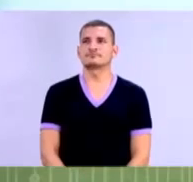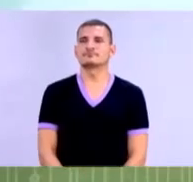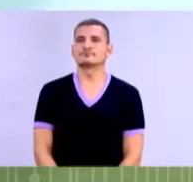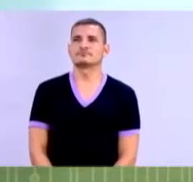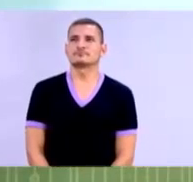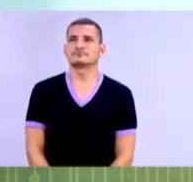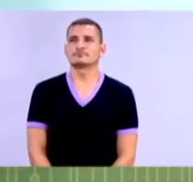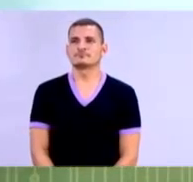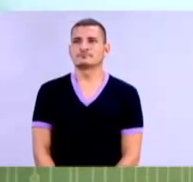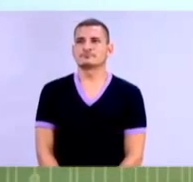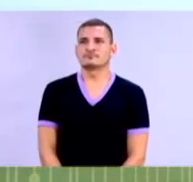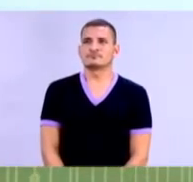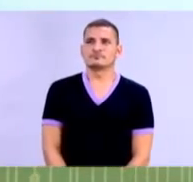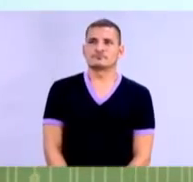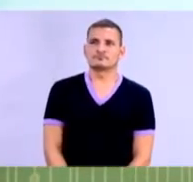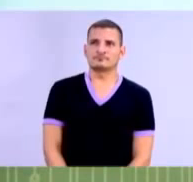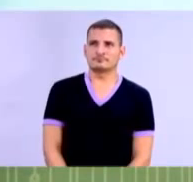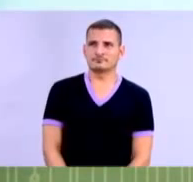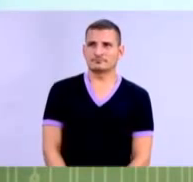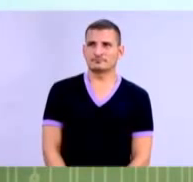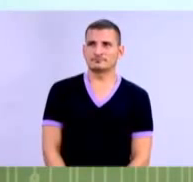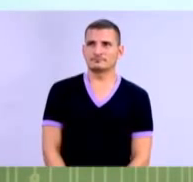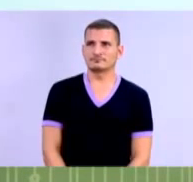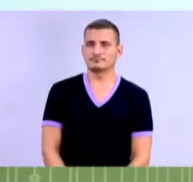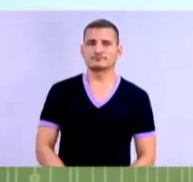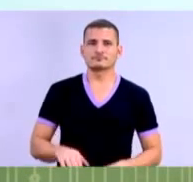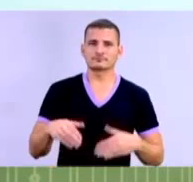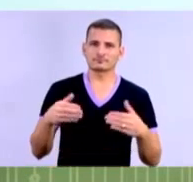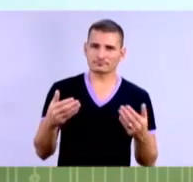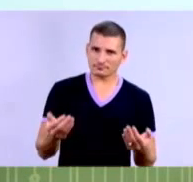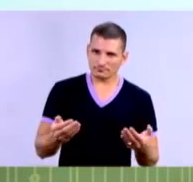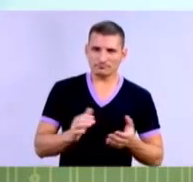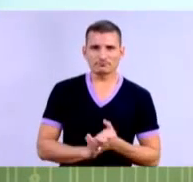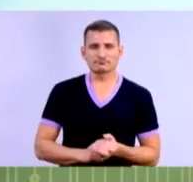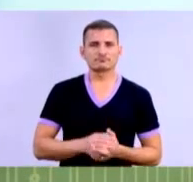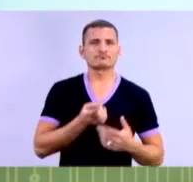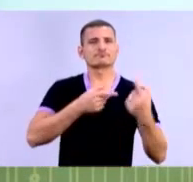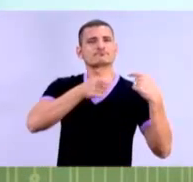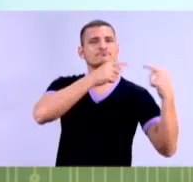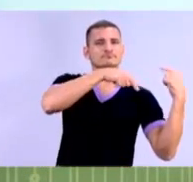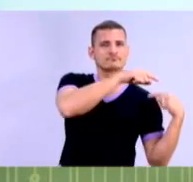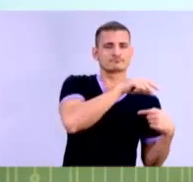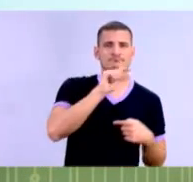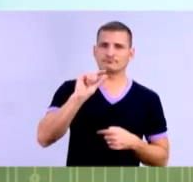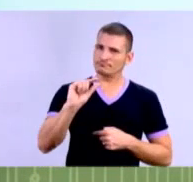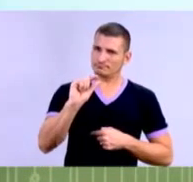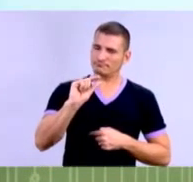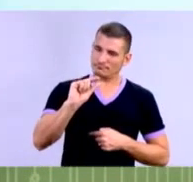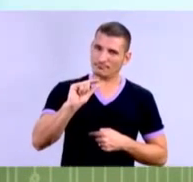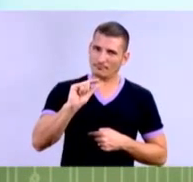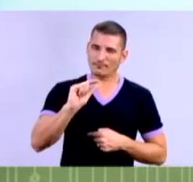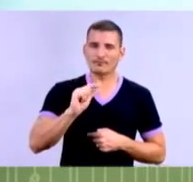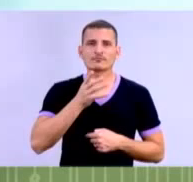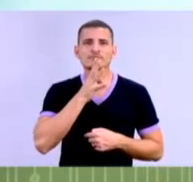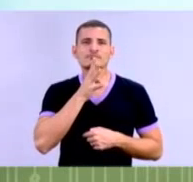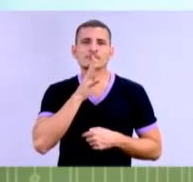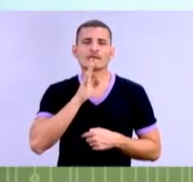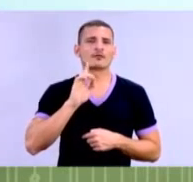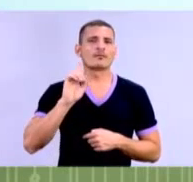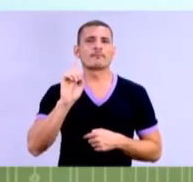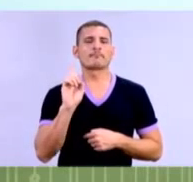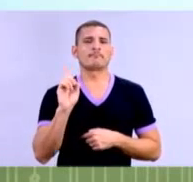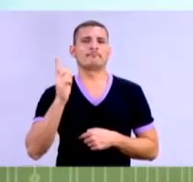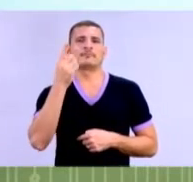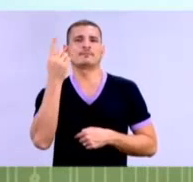Legal. Então, assim, vamos voltar um pouquinho no tempo e falar do primeiro meio físico que nós citamos, o